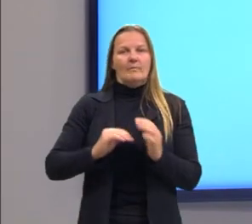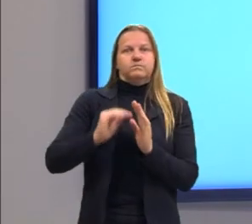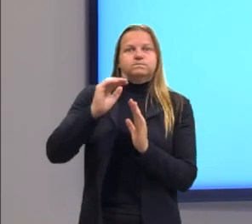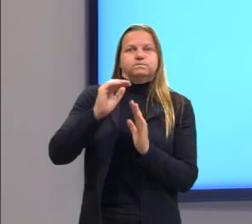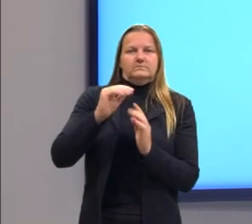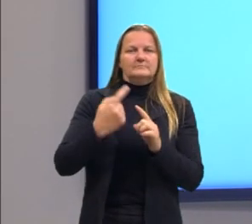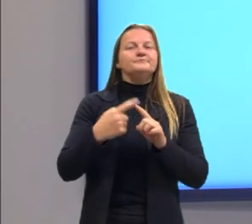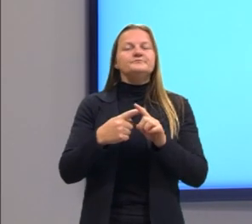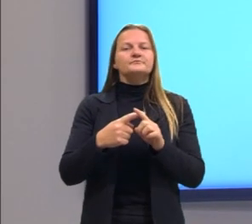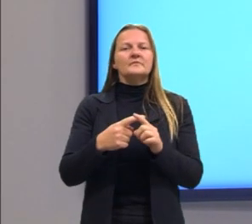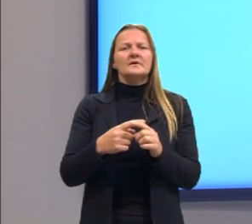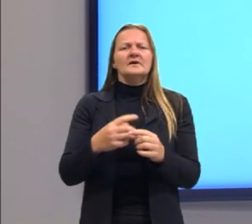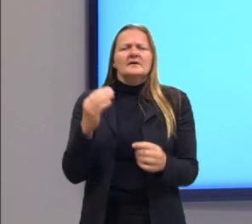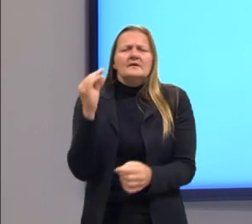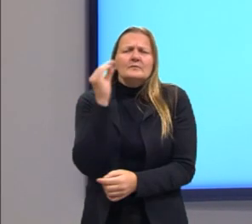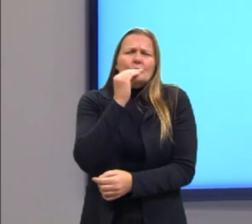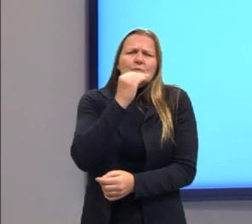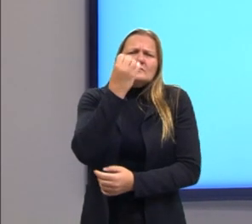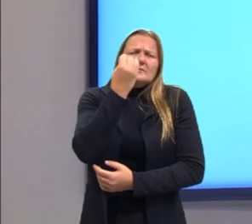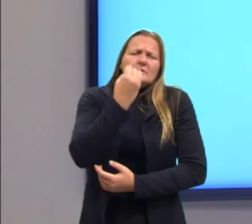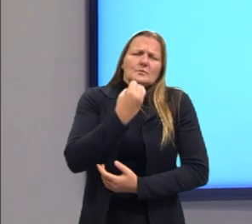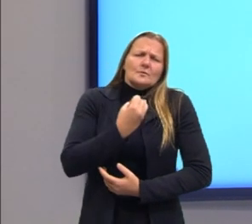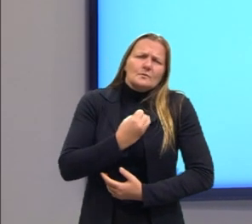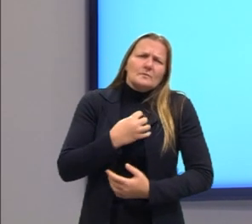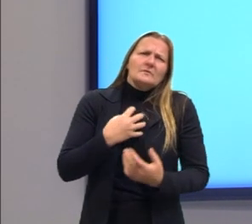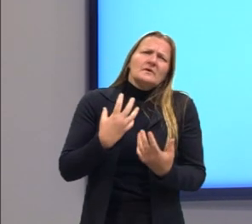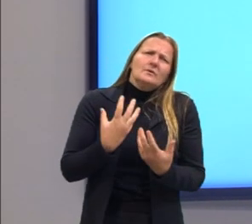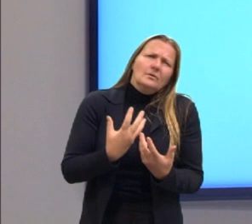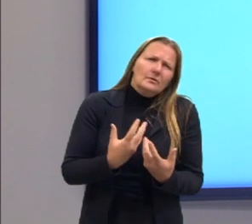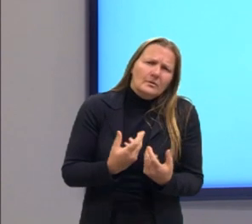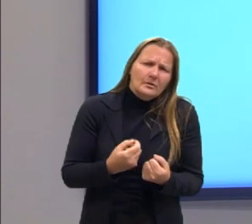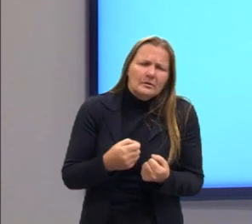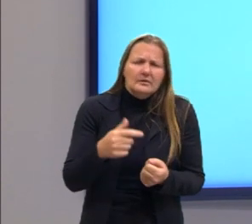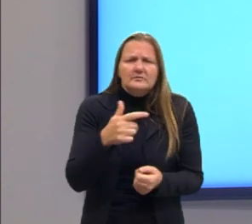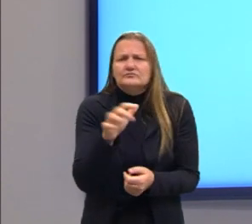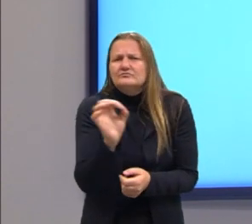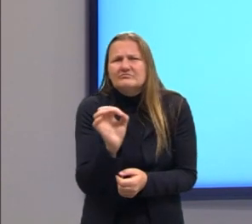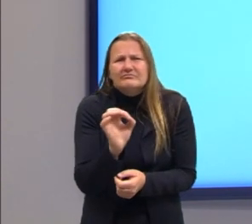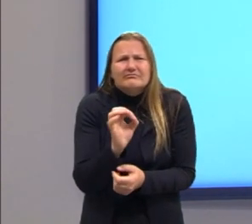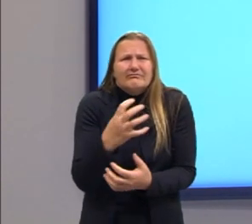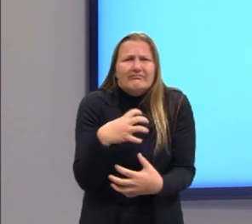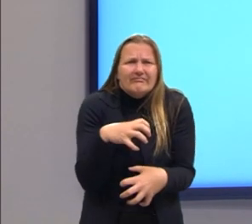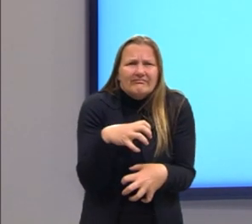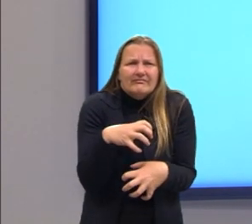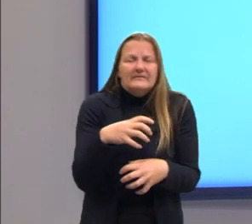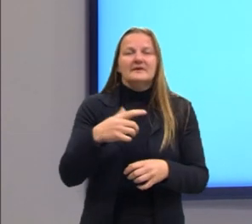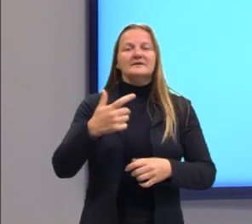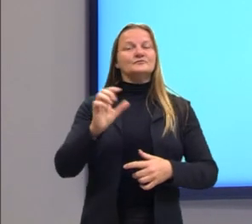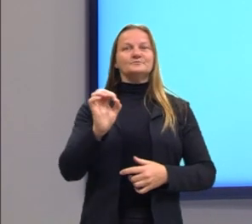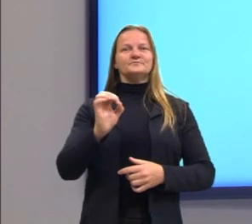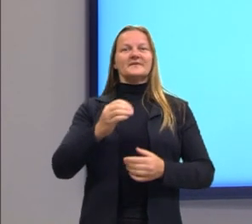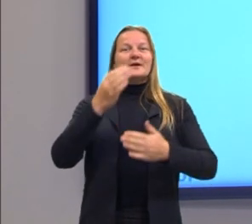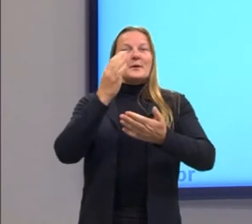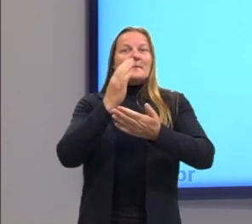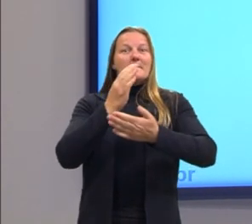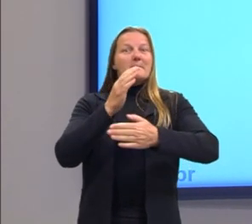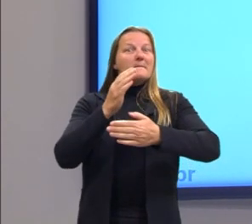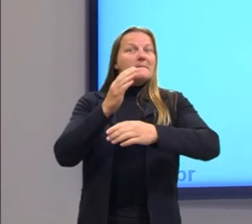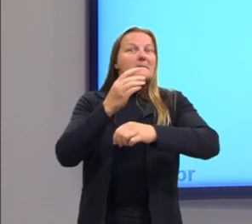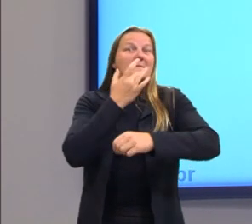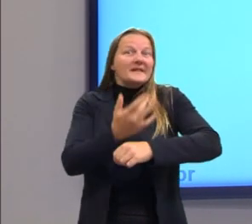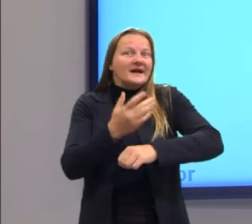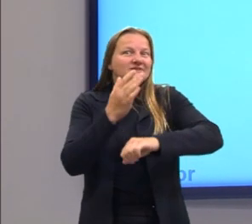porque nos sentimos fracos se no final do dia a gente não consumir muitos alimentos chegar no meio da tarde nós não